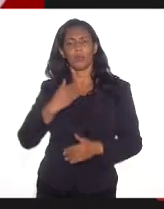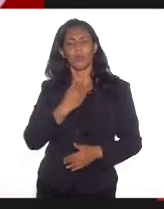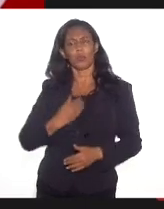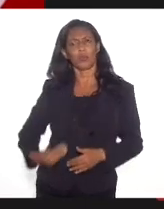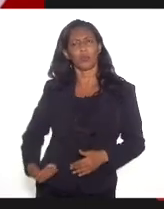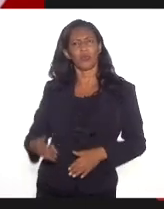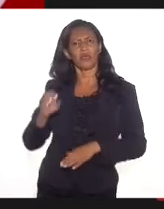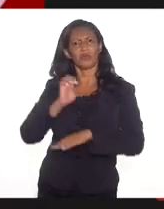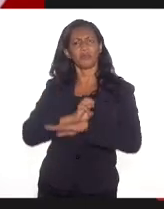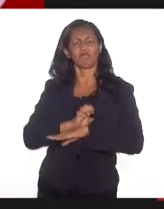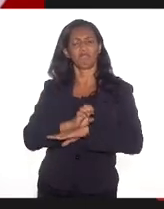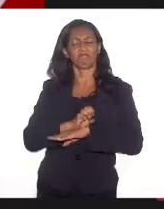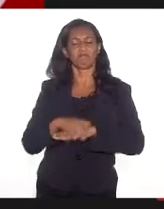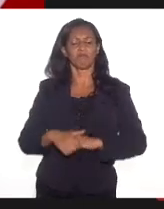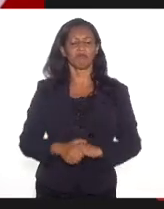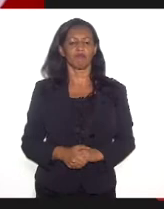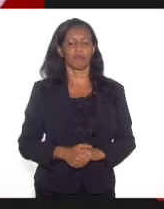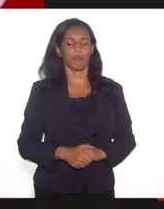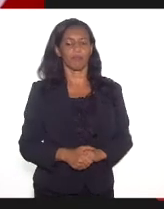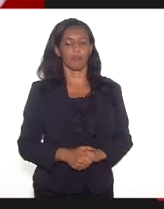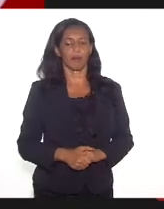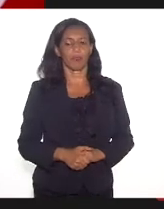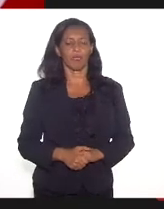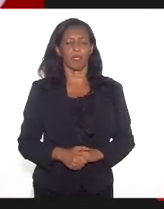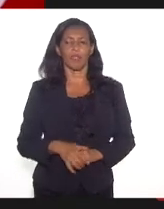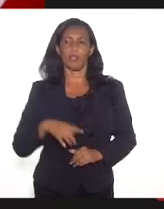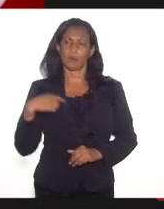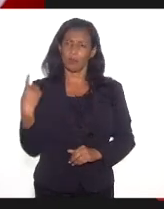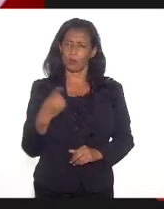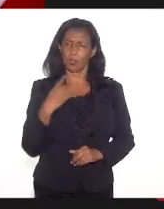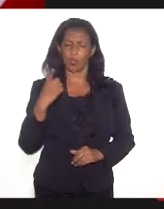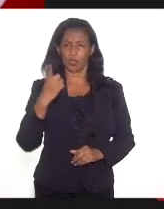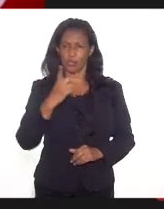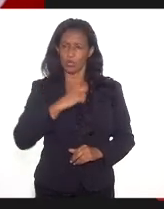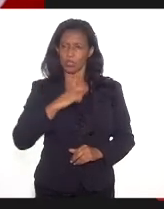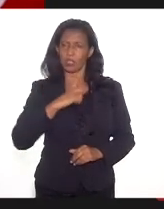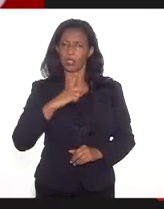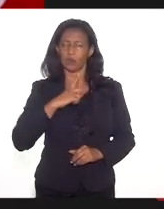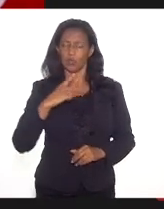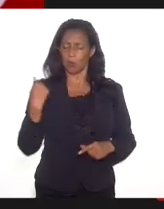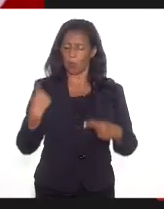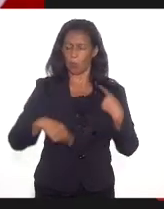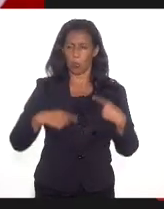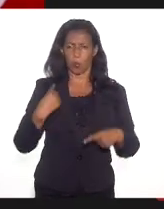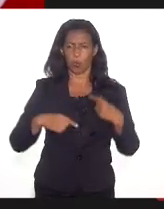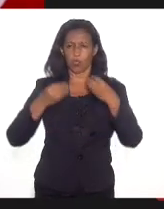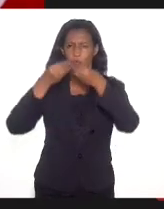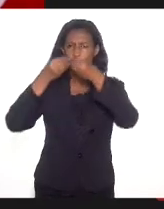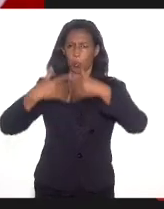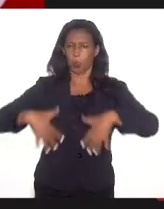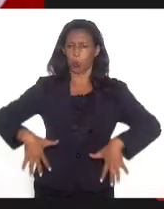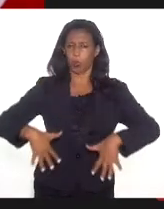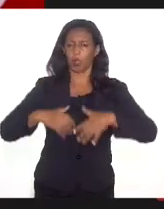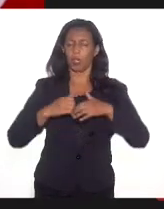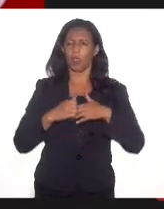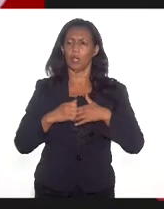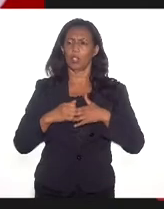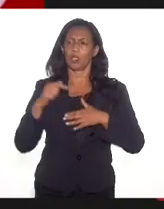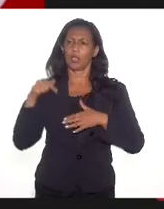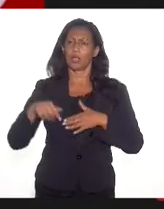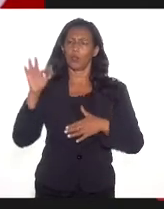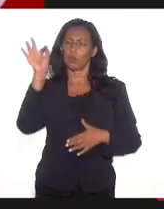estadual né a gente tem também um desmonte de políticas do ponto é no âmbito